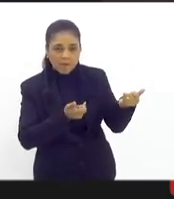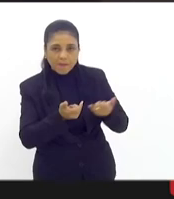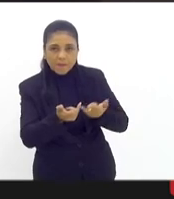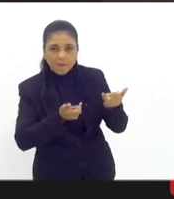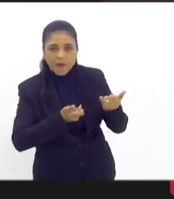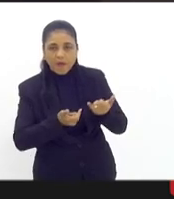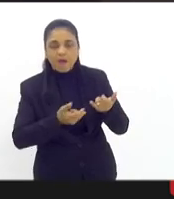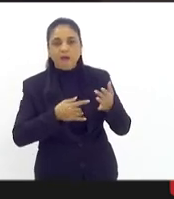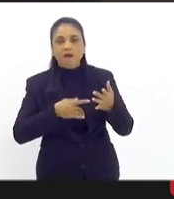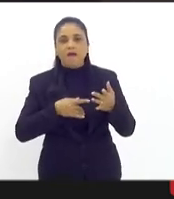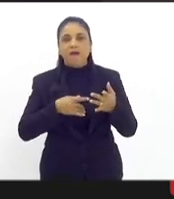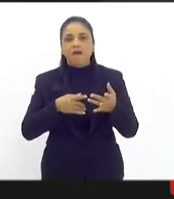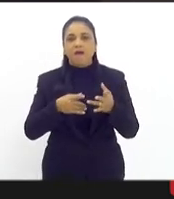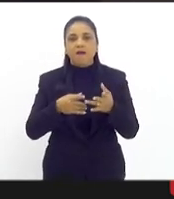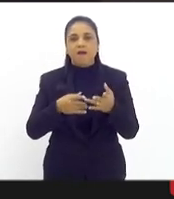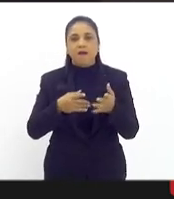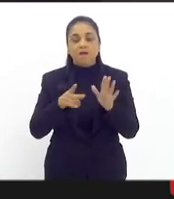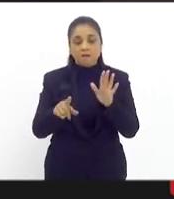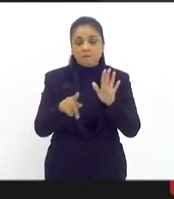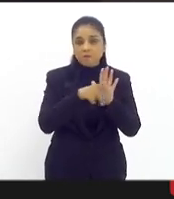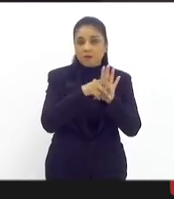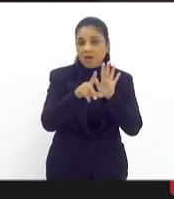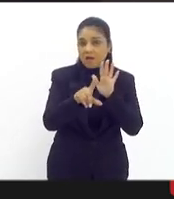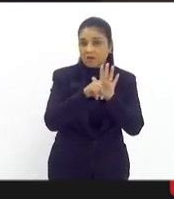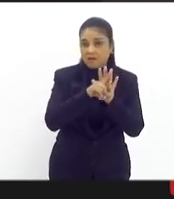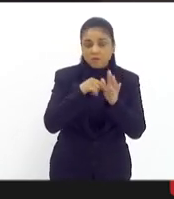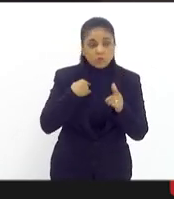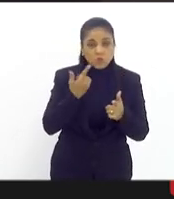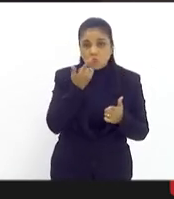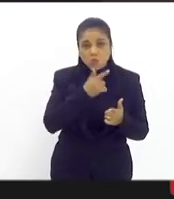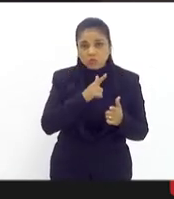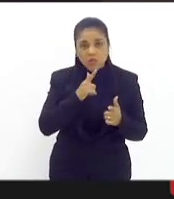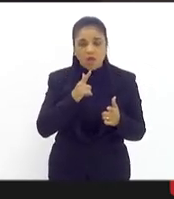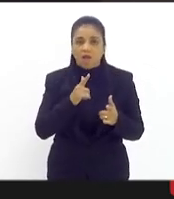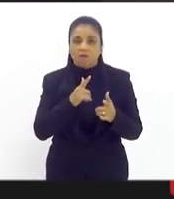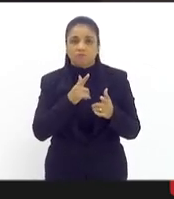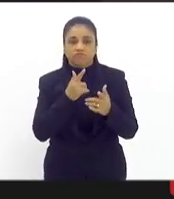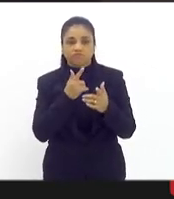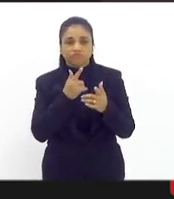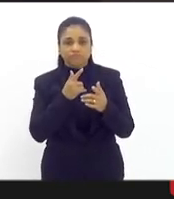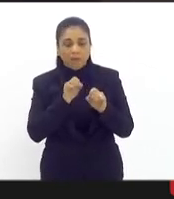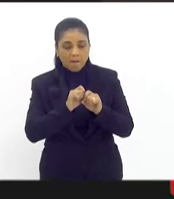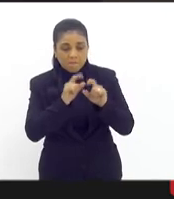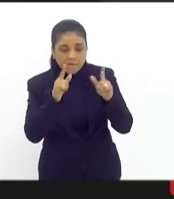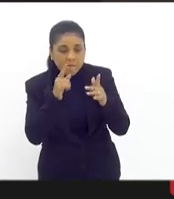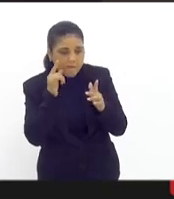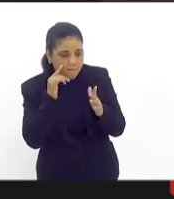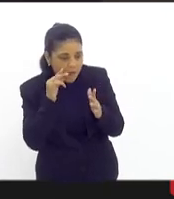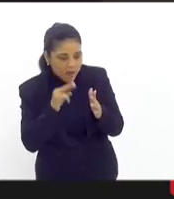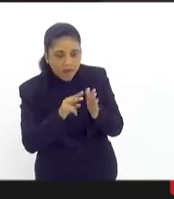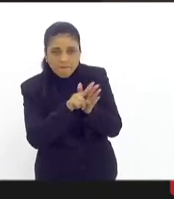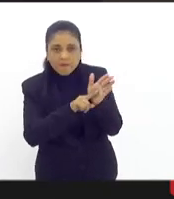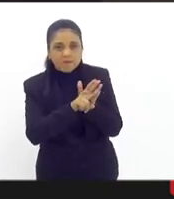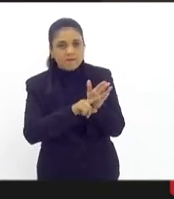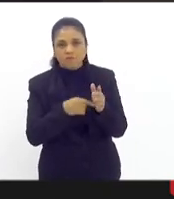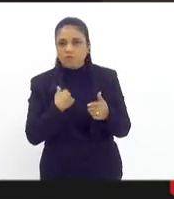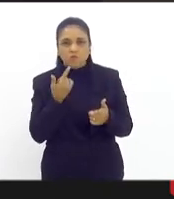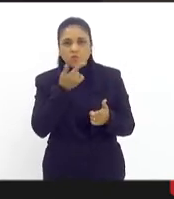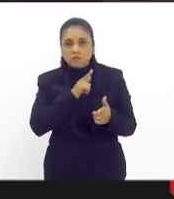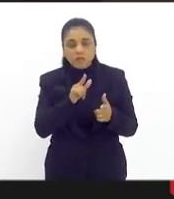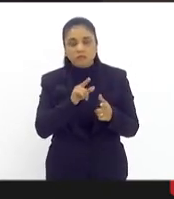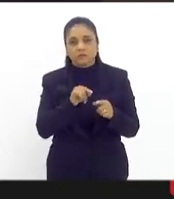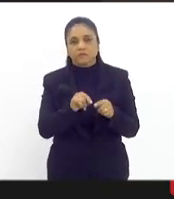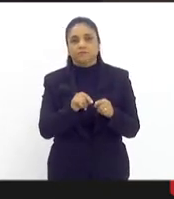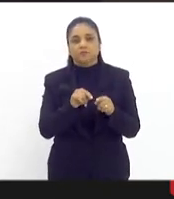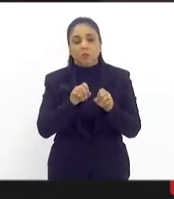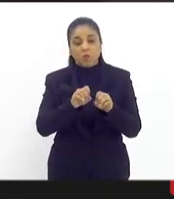estarem atualizados aos projetos de leis que estão em vigor, para poder realmente discutir nas salas de aula, e isso tudo devido a uma precarização sistemática